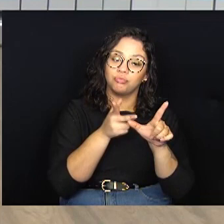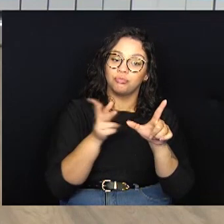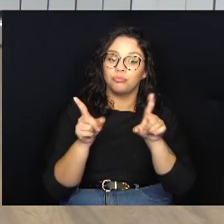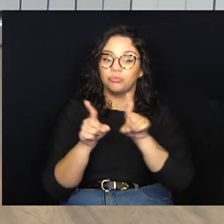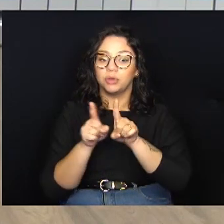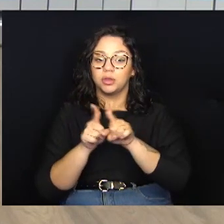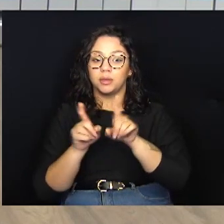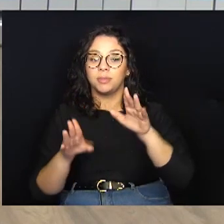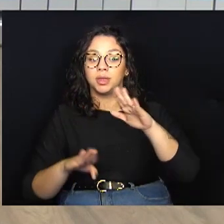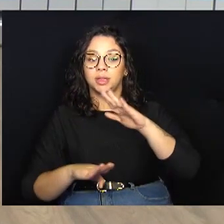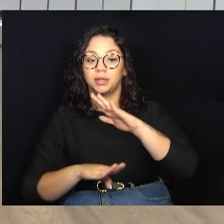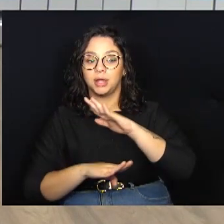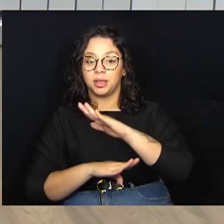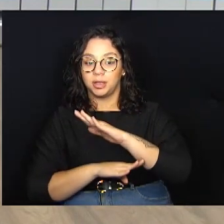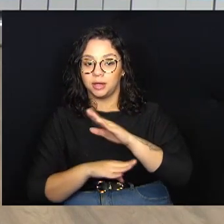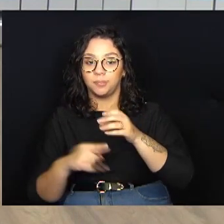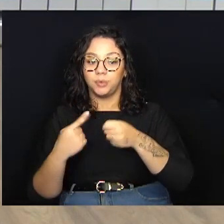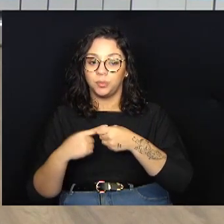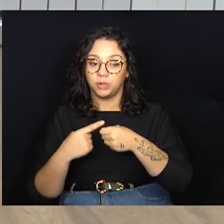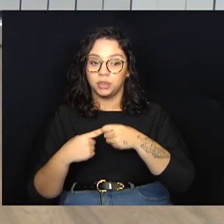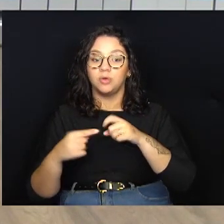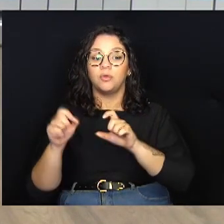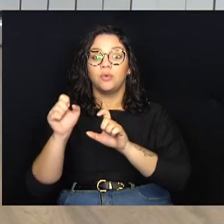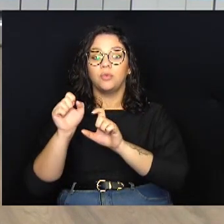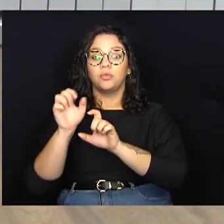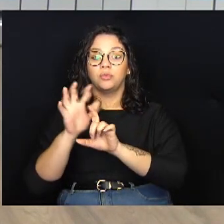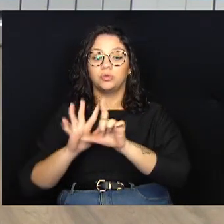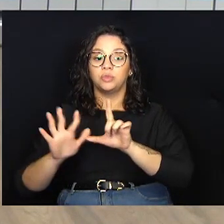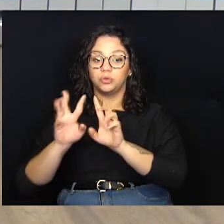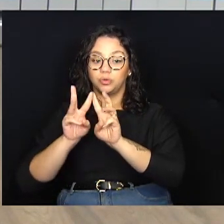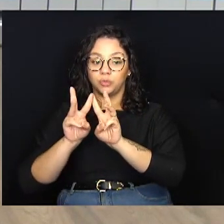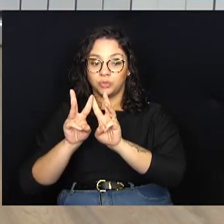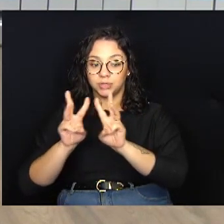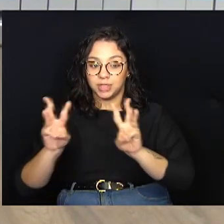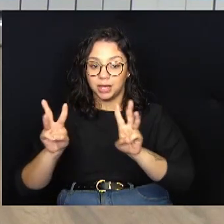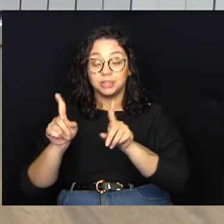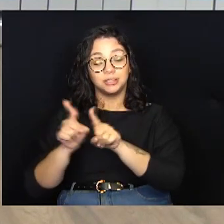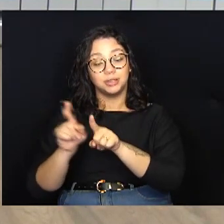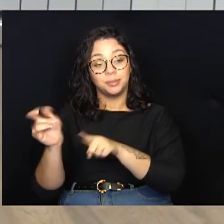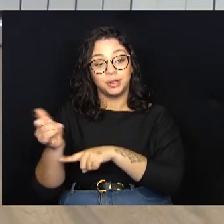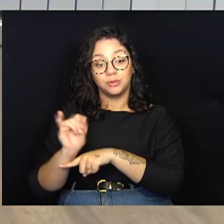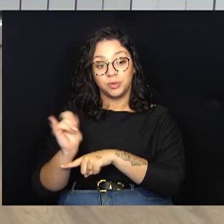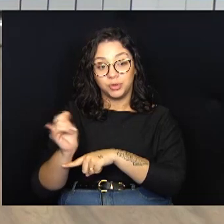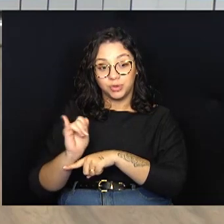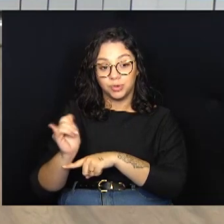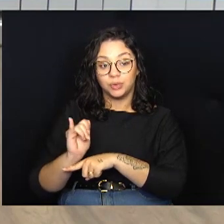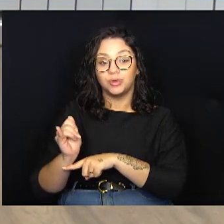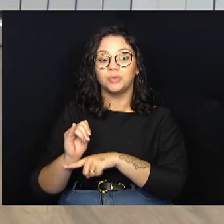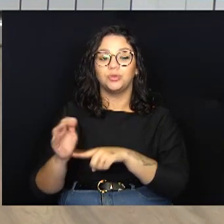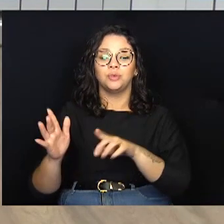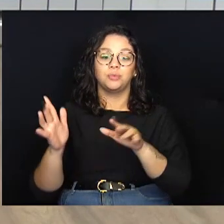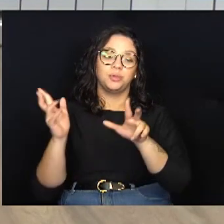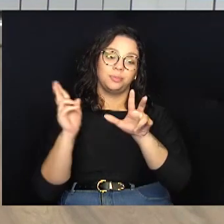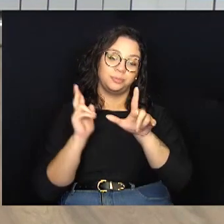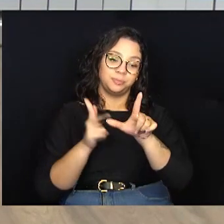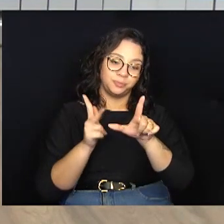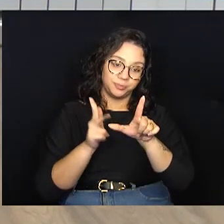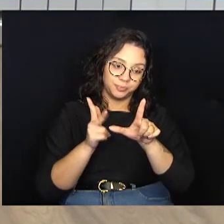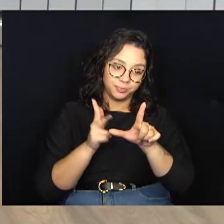de Campinas, no site do Legislativo Campineiro e no youtube.com/TV Câmara Campinas.